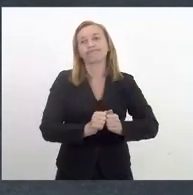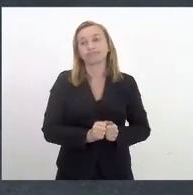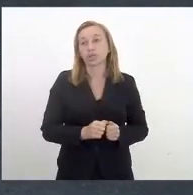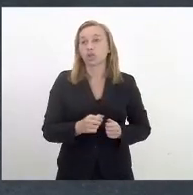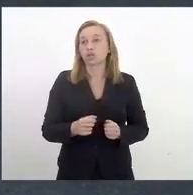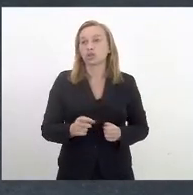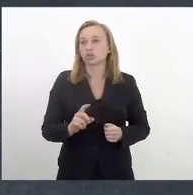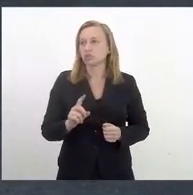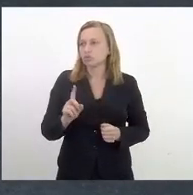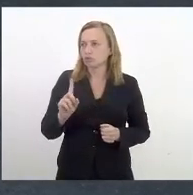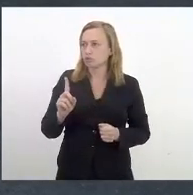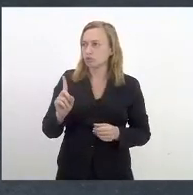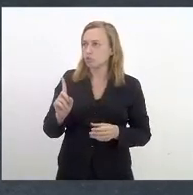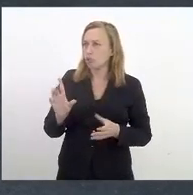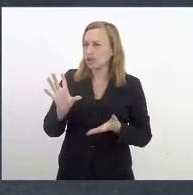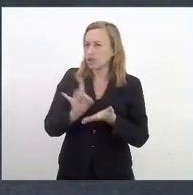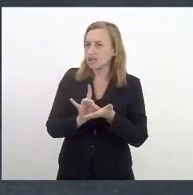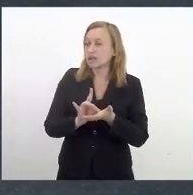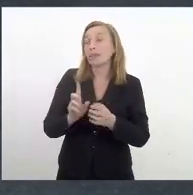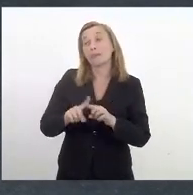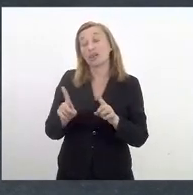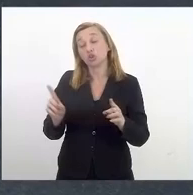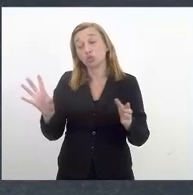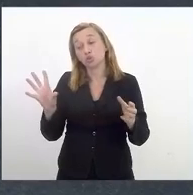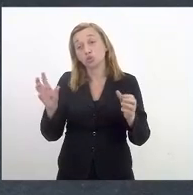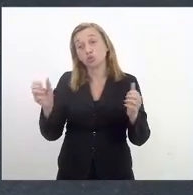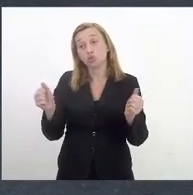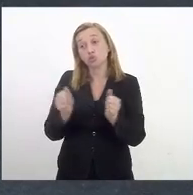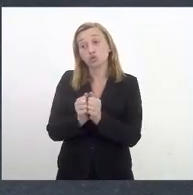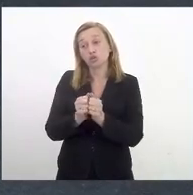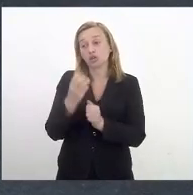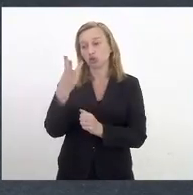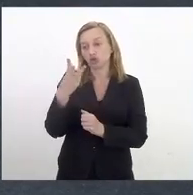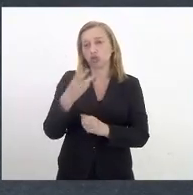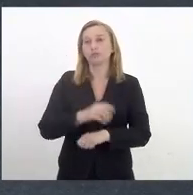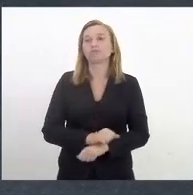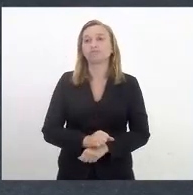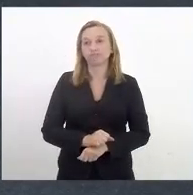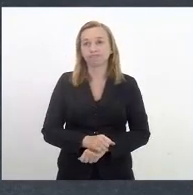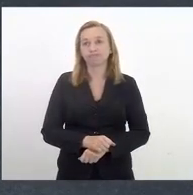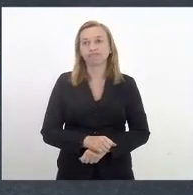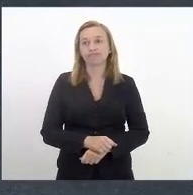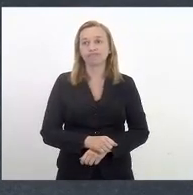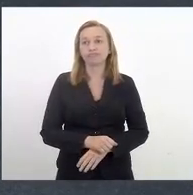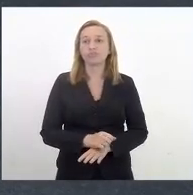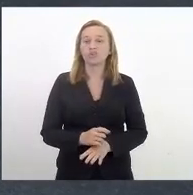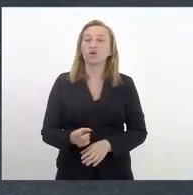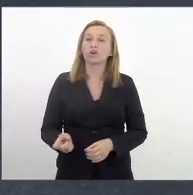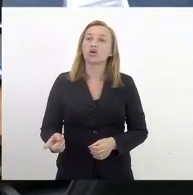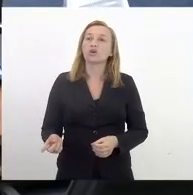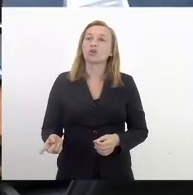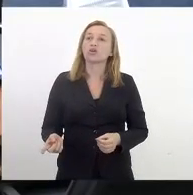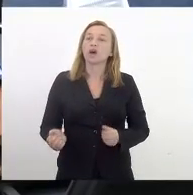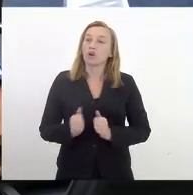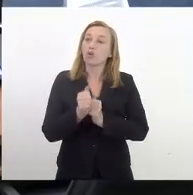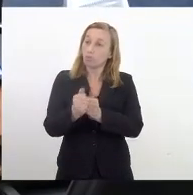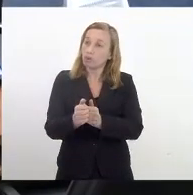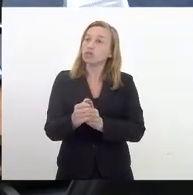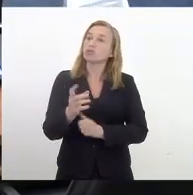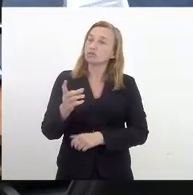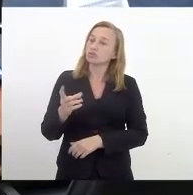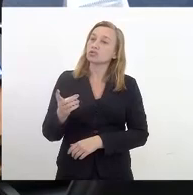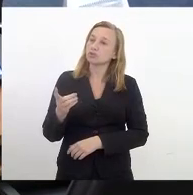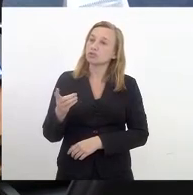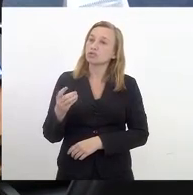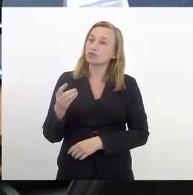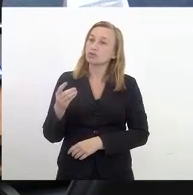não tô contando e cassação mas não tá os três o seu presente é fácil vó te acompanho o voto do de